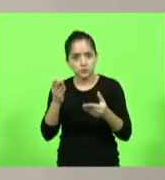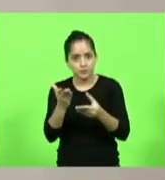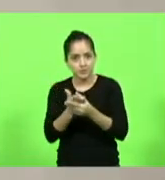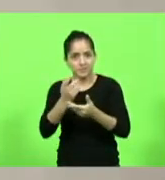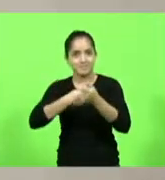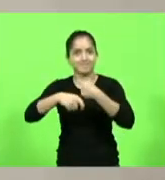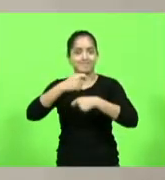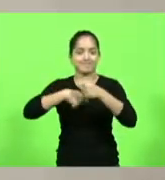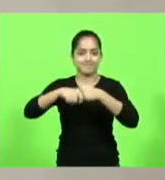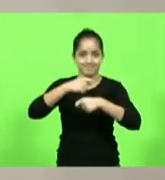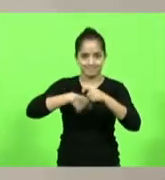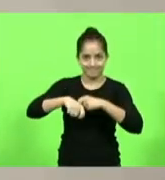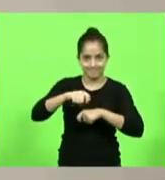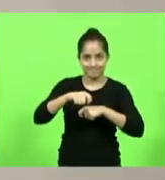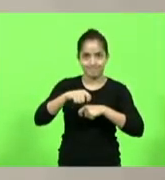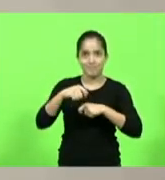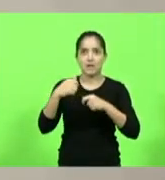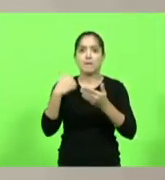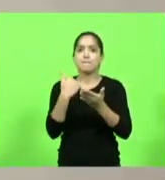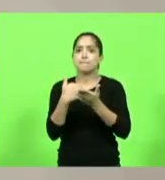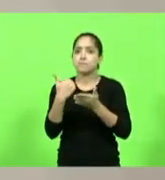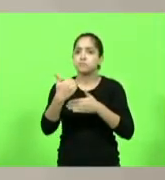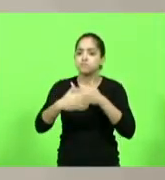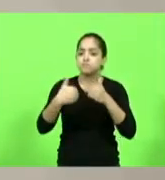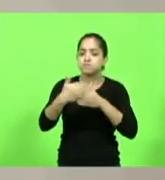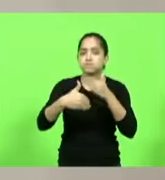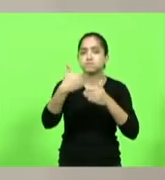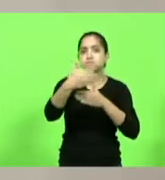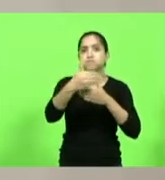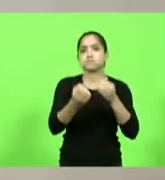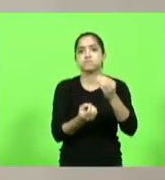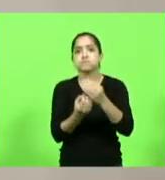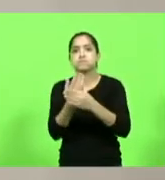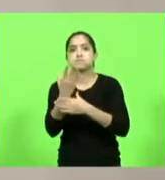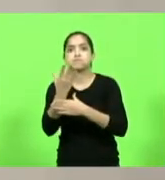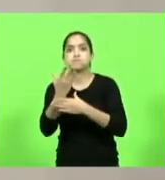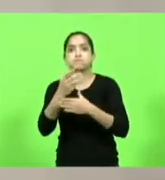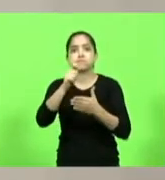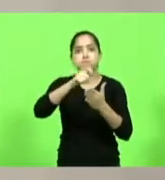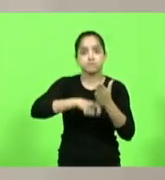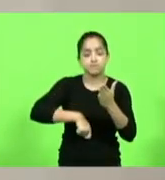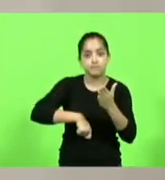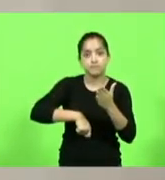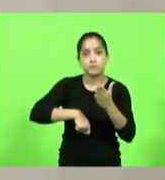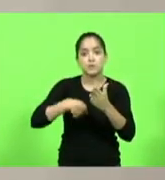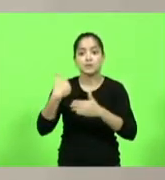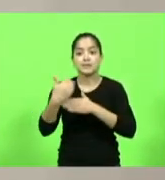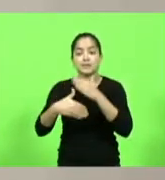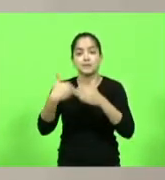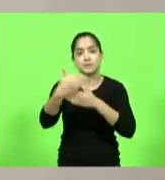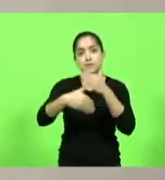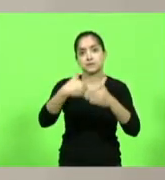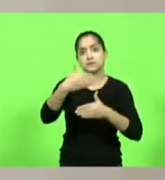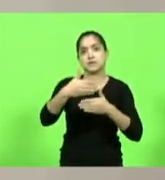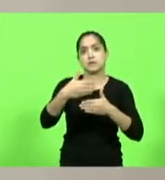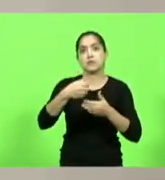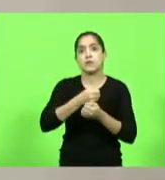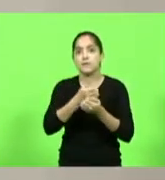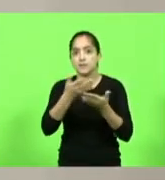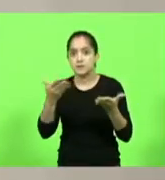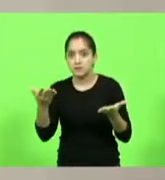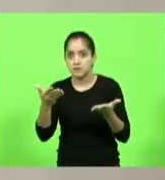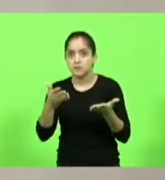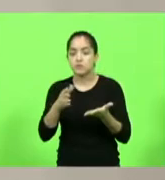administrativos que compreendem as etapas de produção, edição, assinatura, tramitação, recebimento,